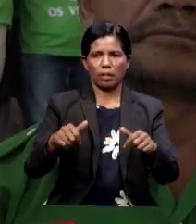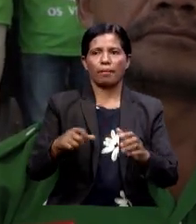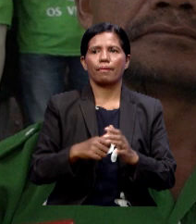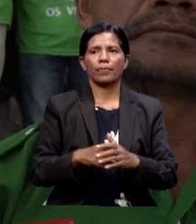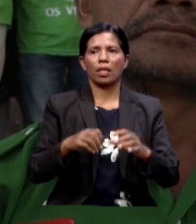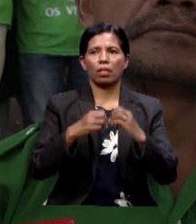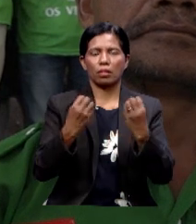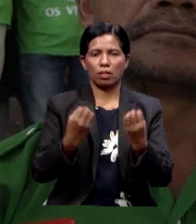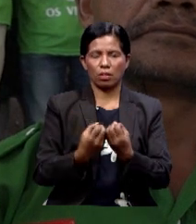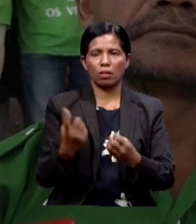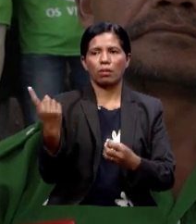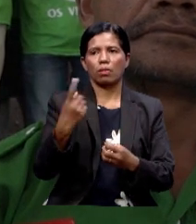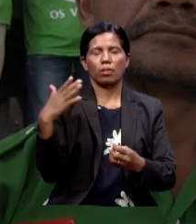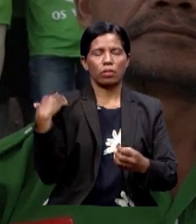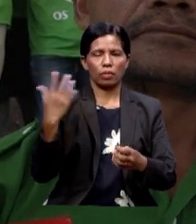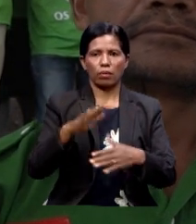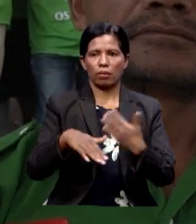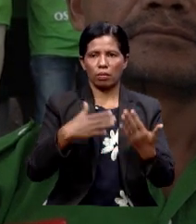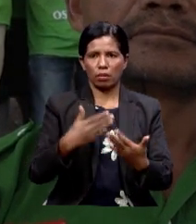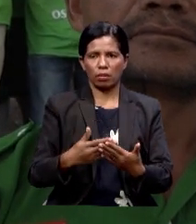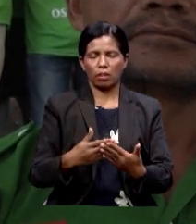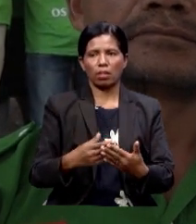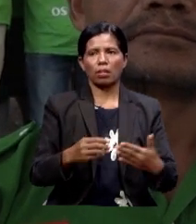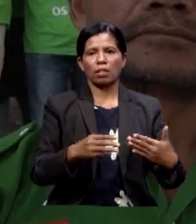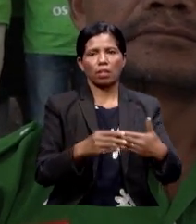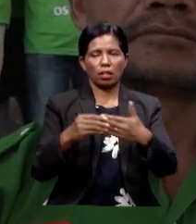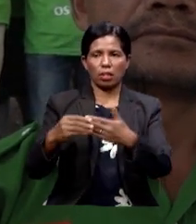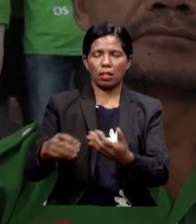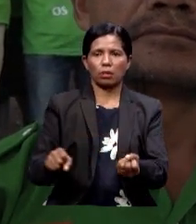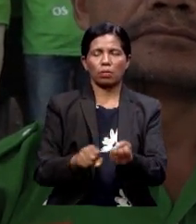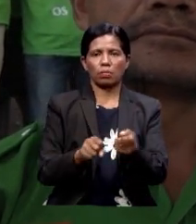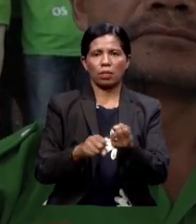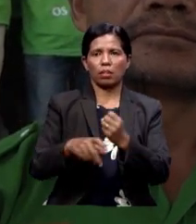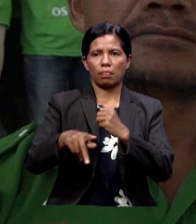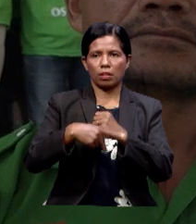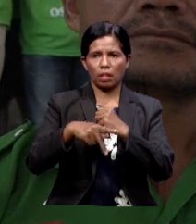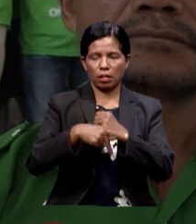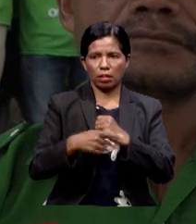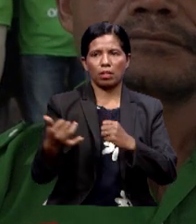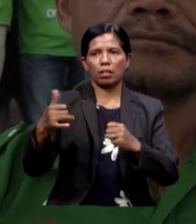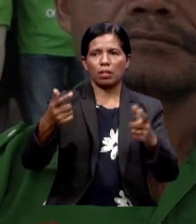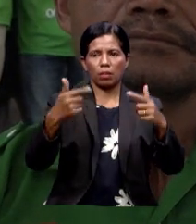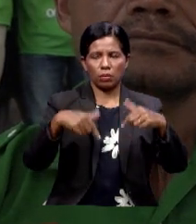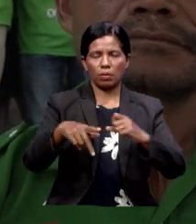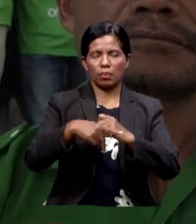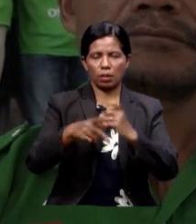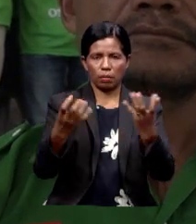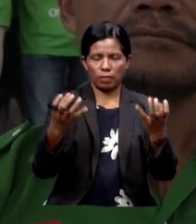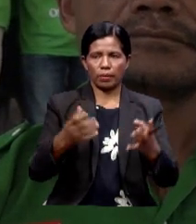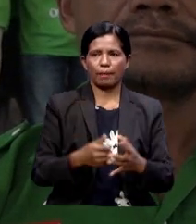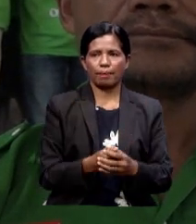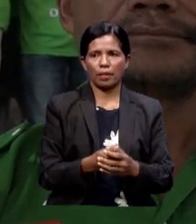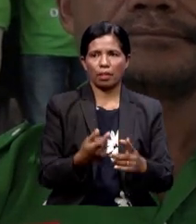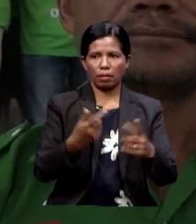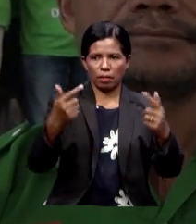ne sira joven de quase maioria joven que organiza para atu apoio partido. Com certeza ser mais partido hoje, mas é